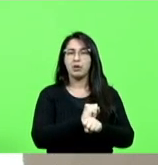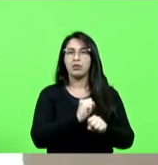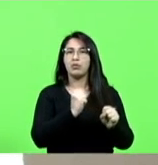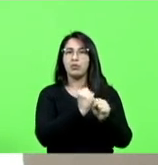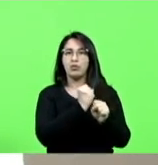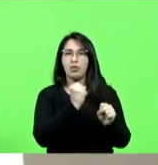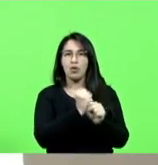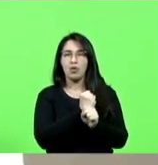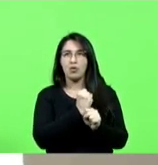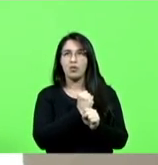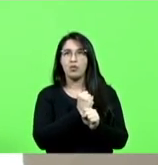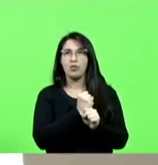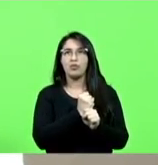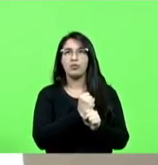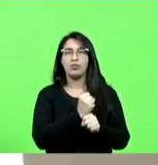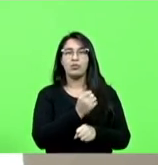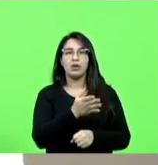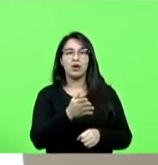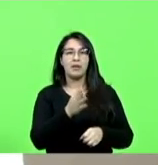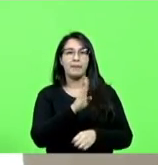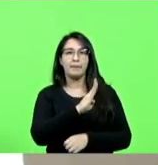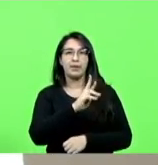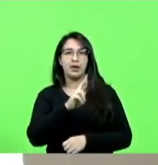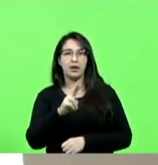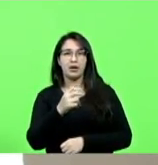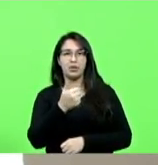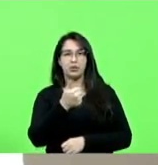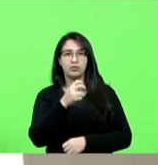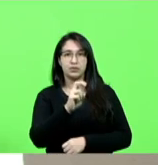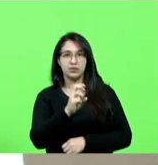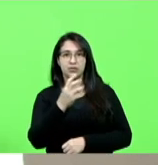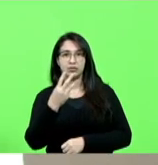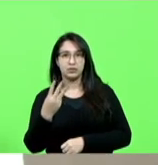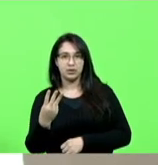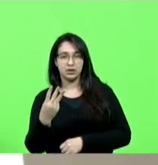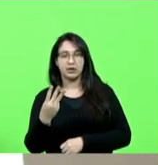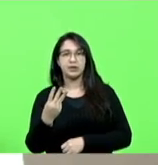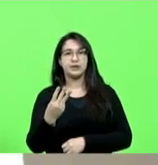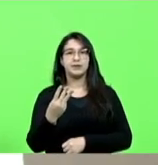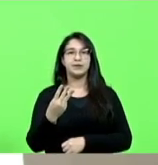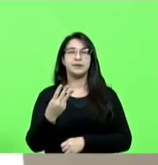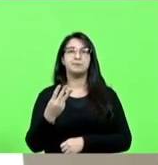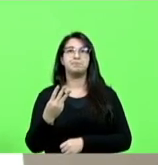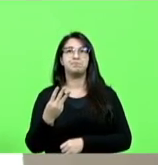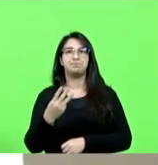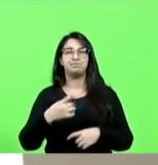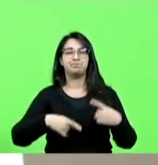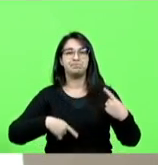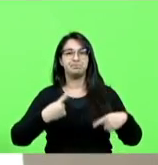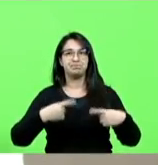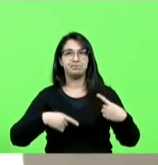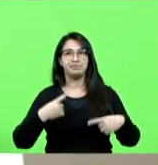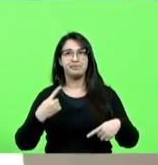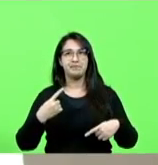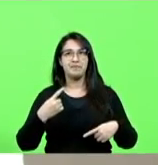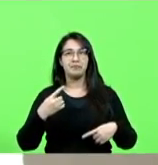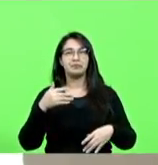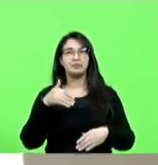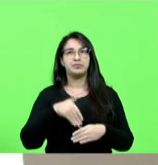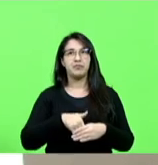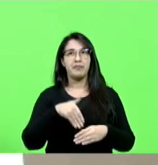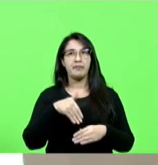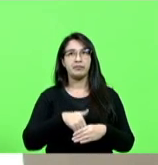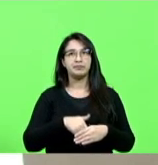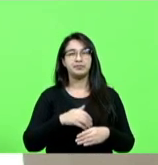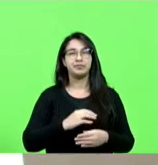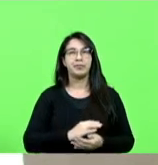prevê o entroncamento da BR-153 Campinas da Alegria. Em discussão. Não havendo quem queira discutir em